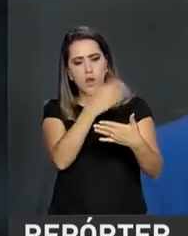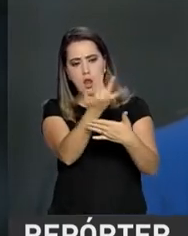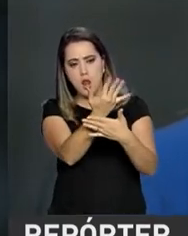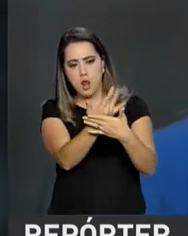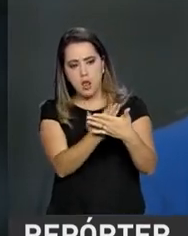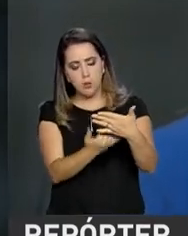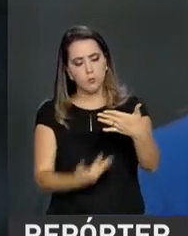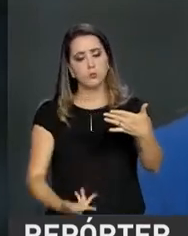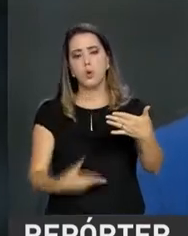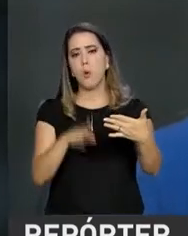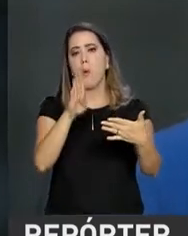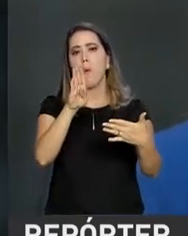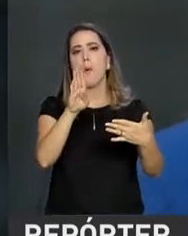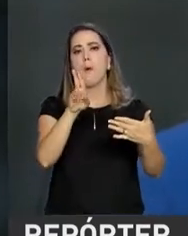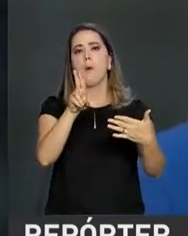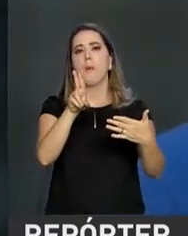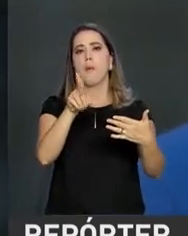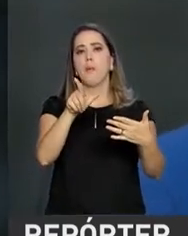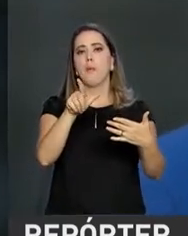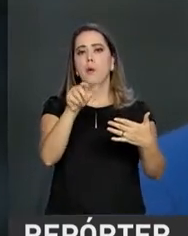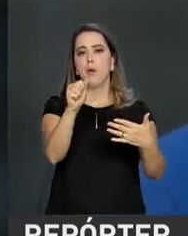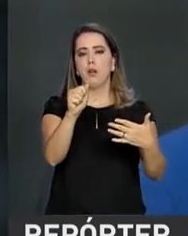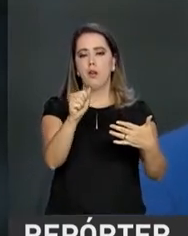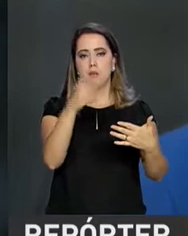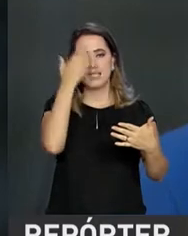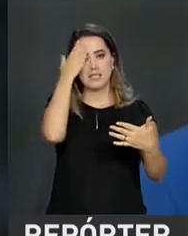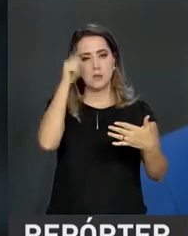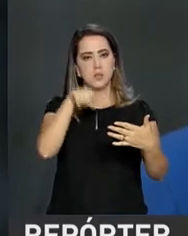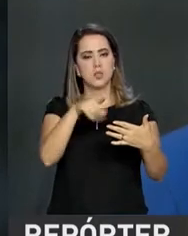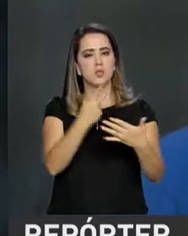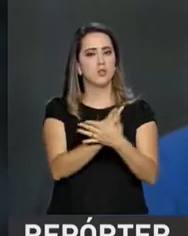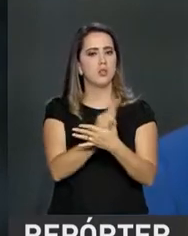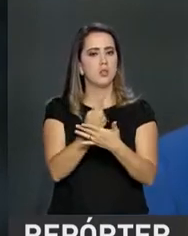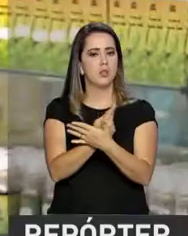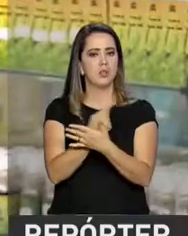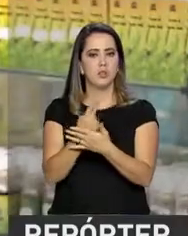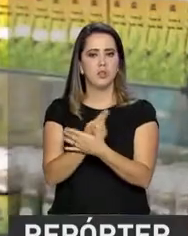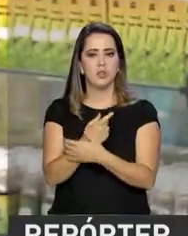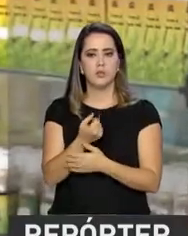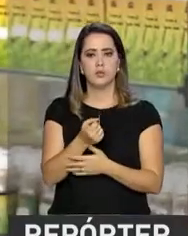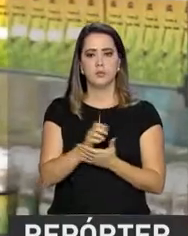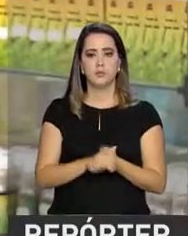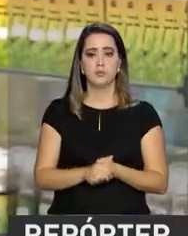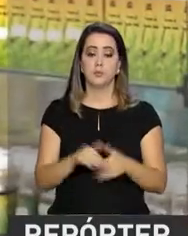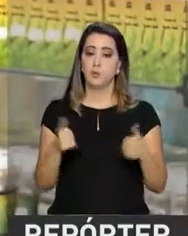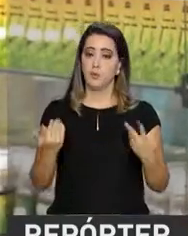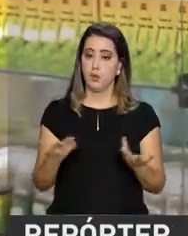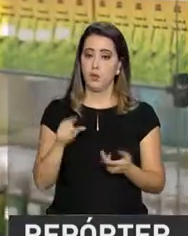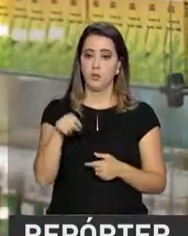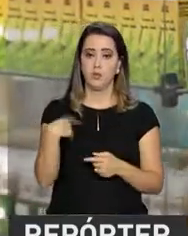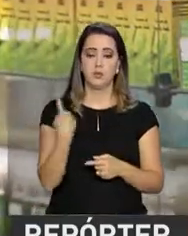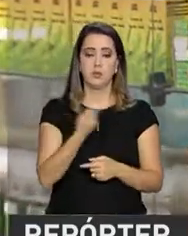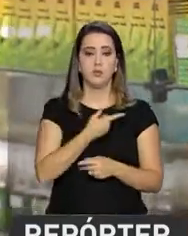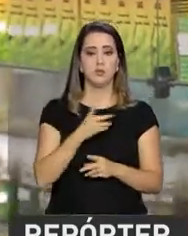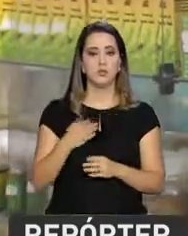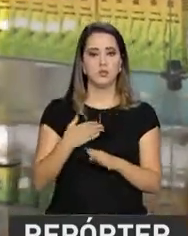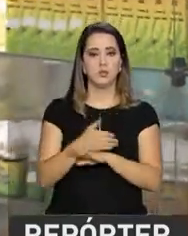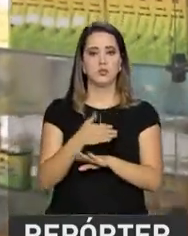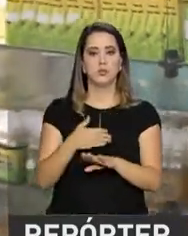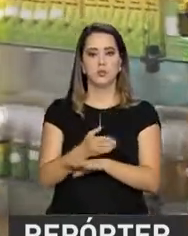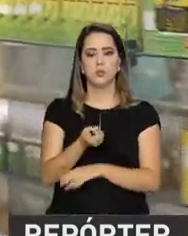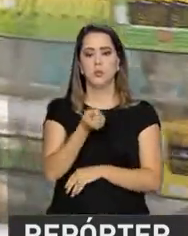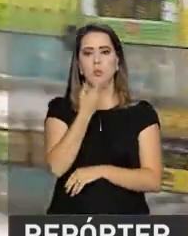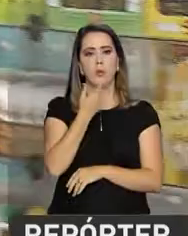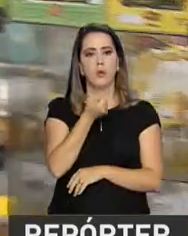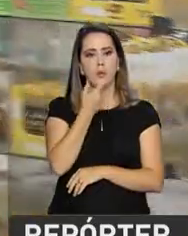passa a medicação eu gosto de ler a bula para saber se não houve um erro do médico quando a gente entra numa farmácia para comprar um remédio